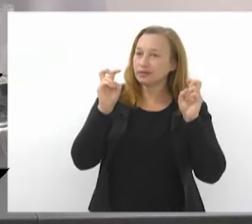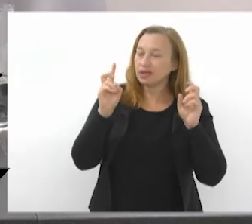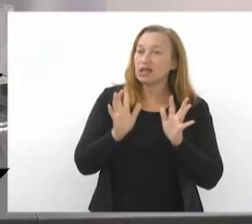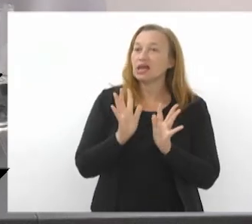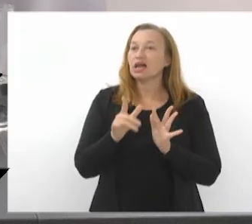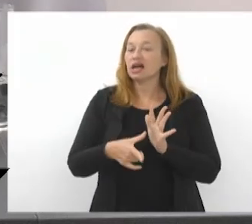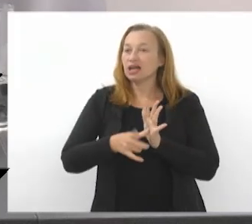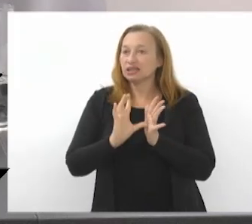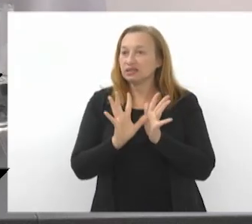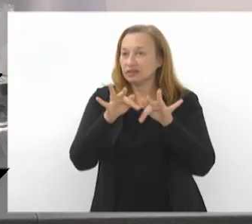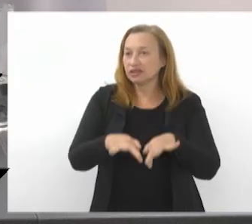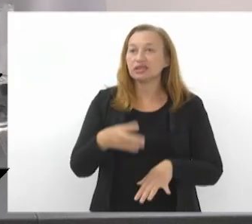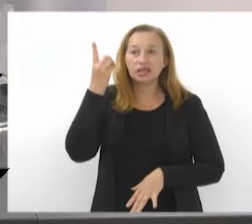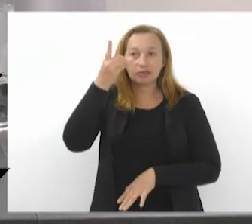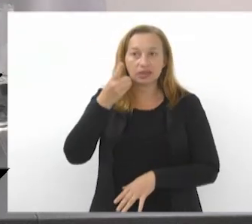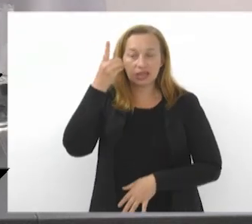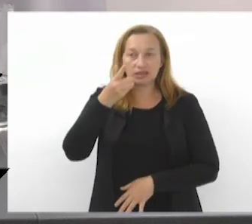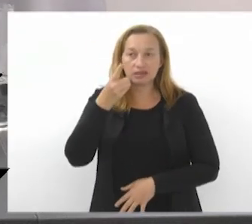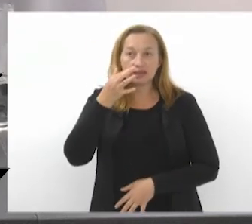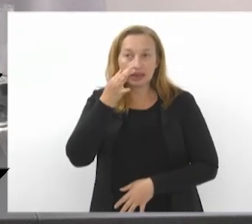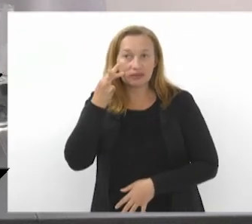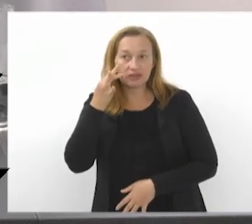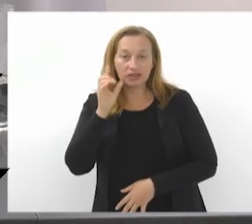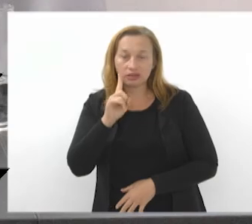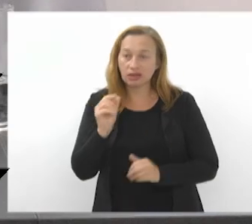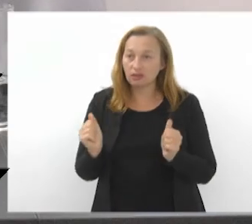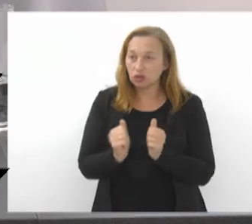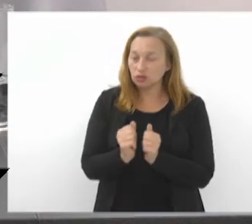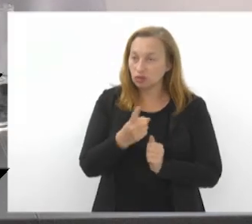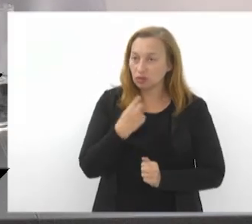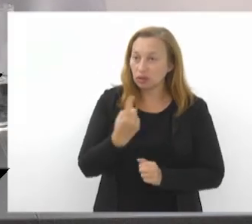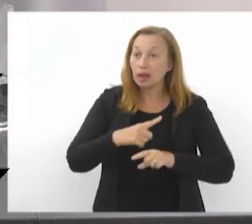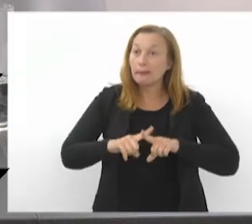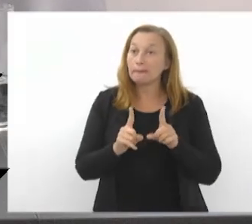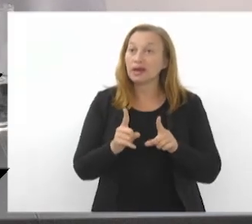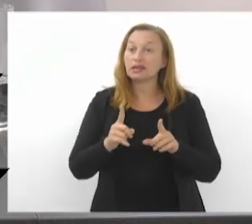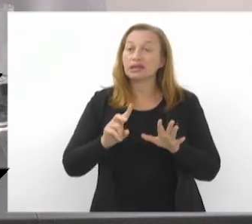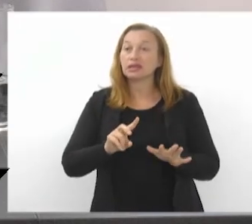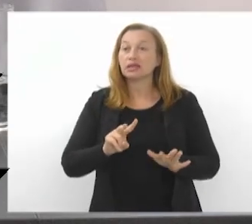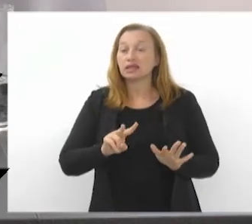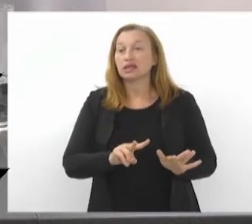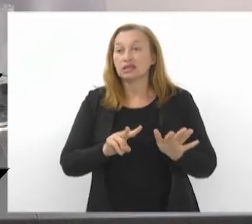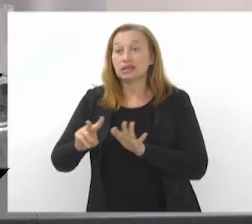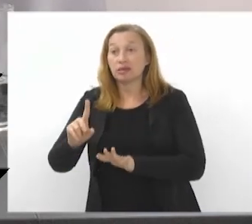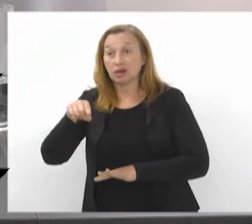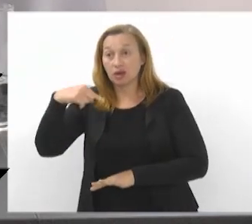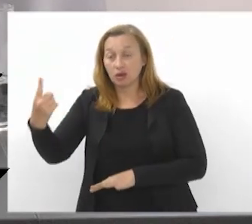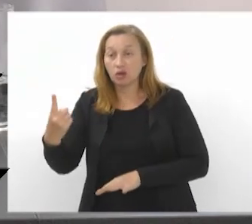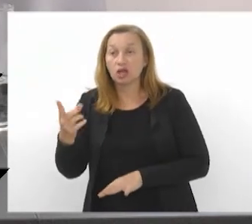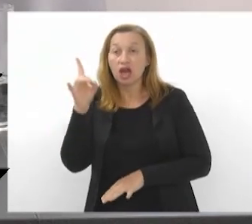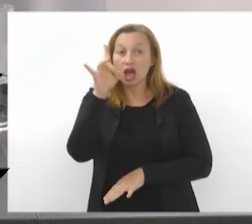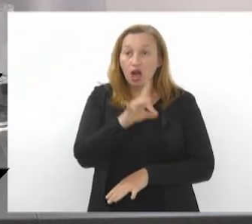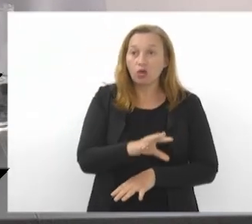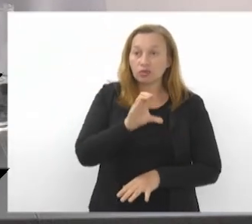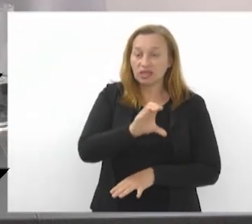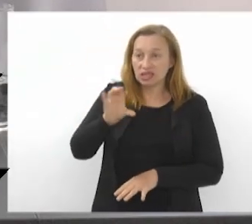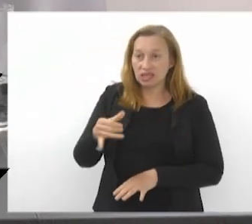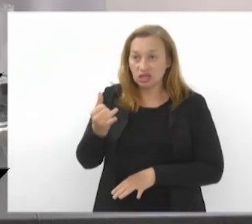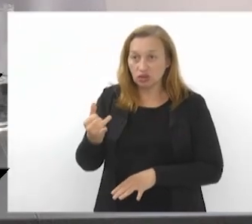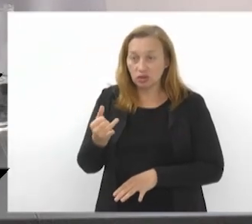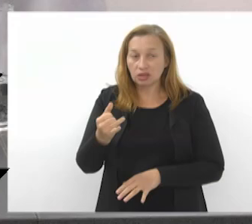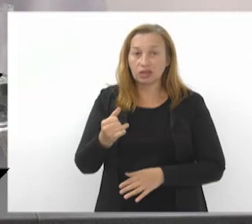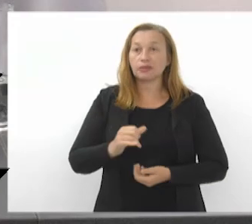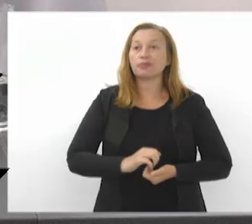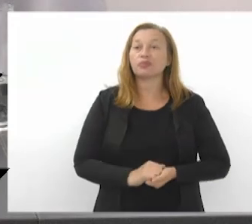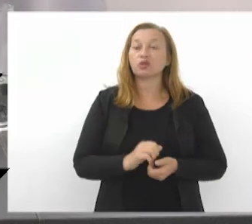encerrar, o deputado Serafini não estava conosco ainda, mas nós, na semana que vem, deputado Serafini, faríamos a última sessão da CCJ,